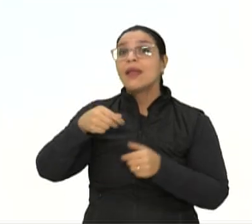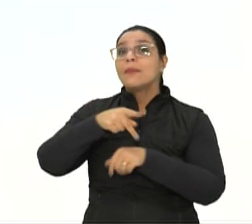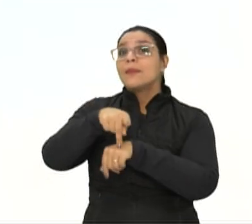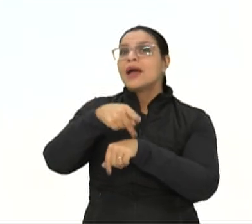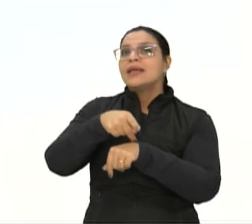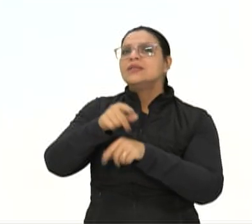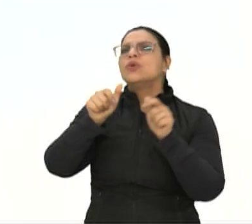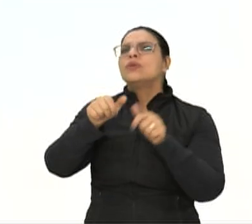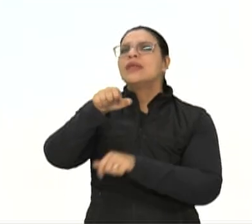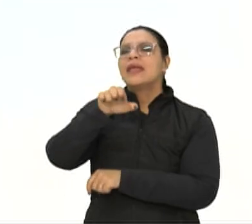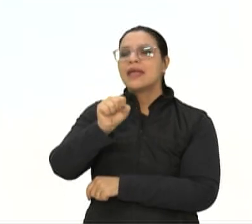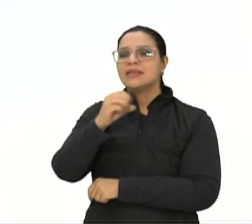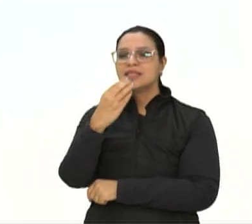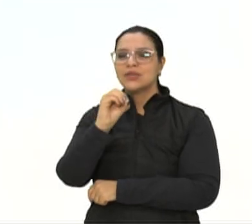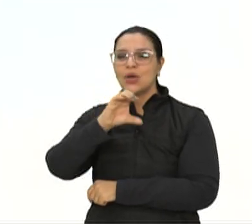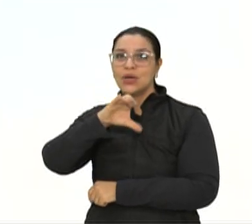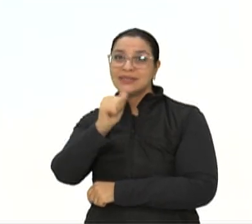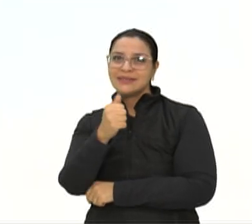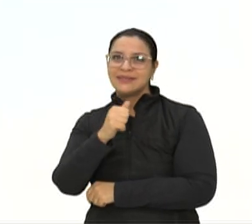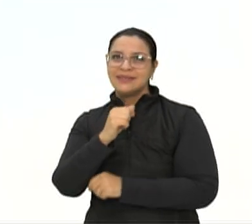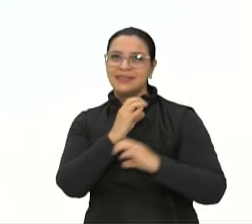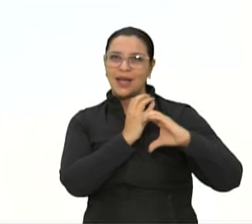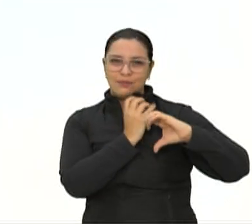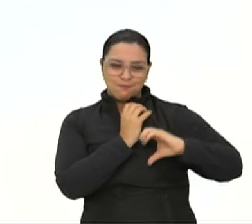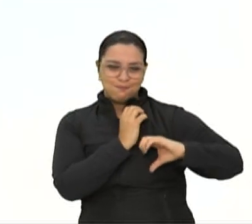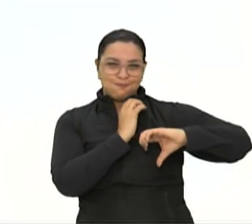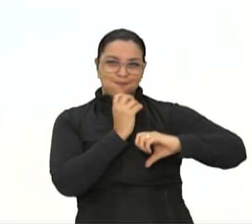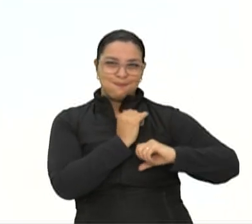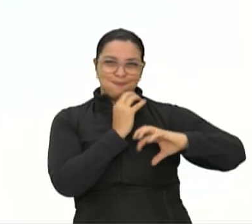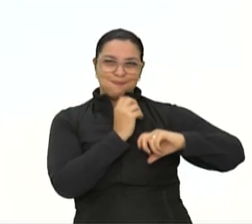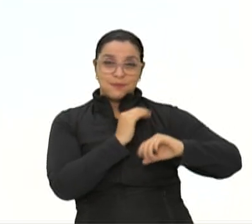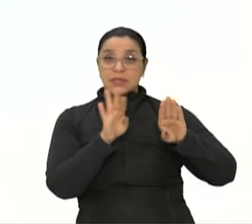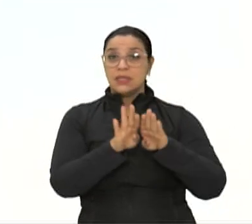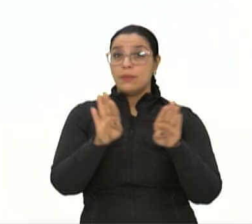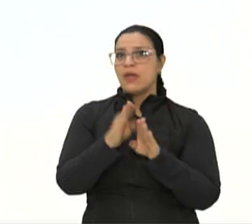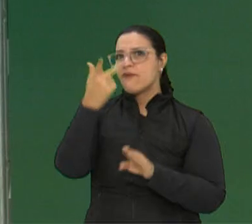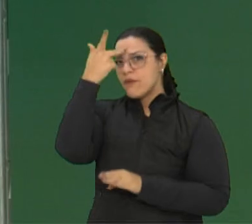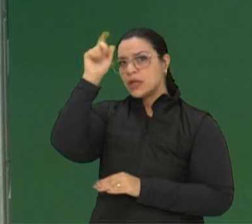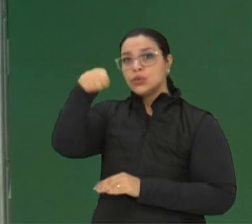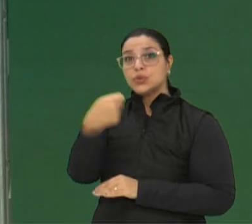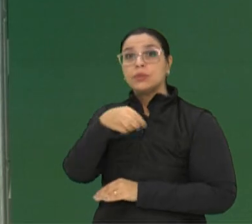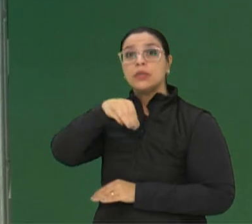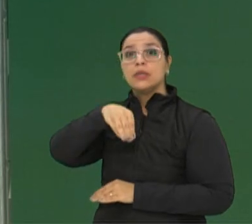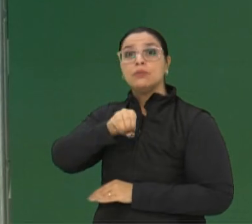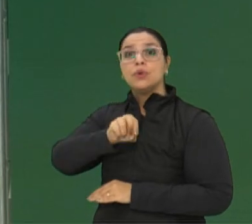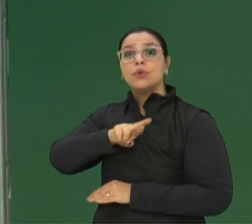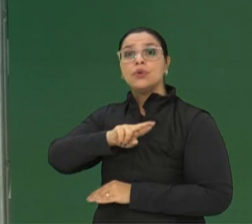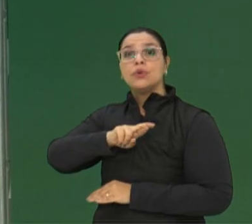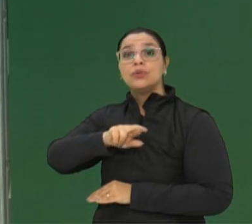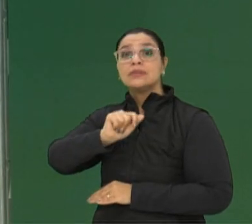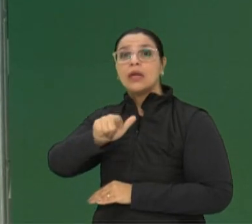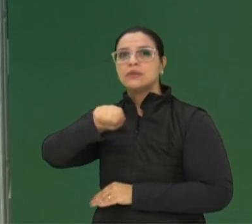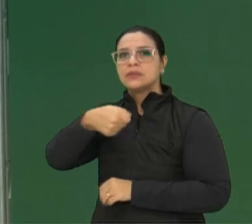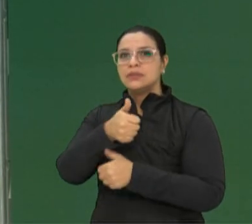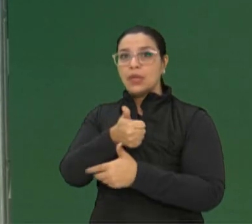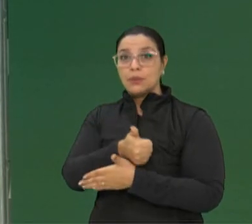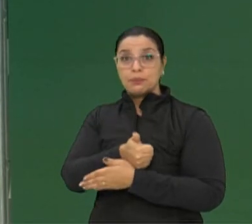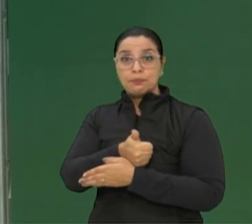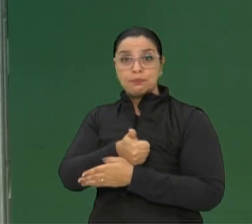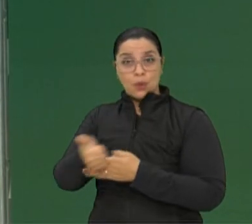David Hume, né? Aula sobre os princípios da moral em David Hume, né? Os princípios